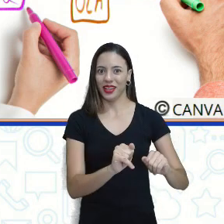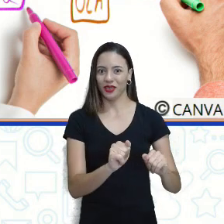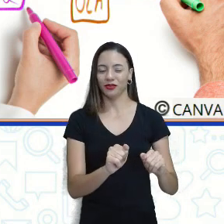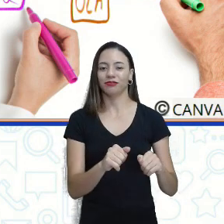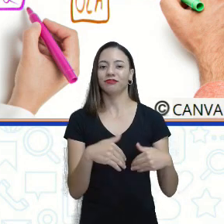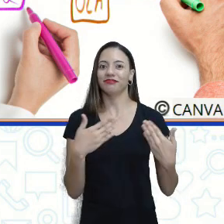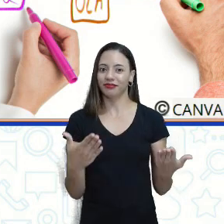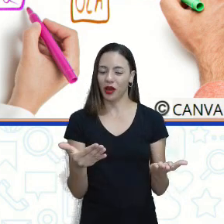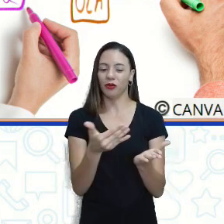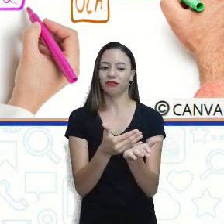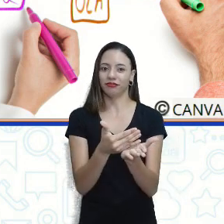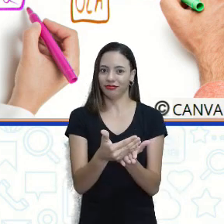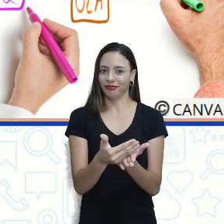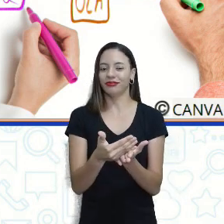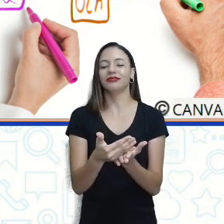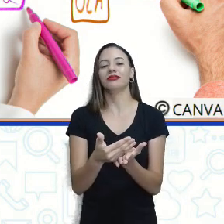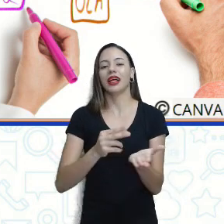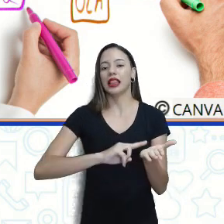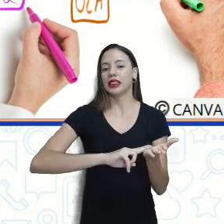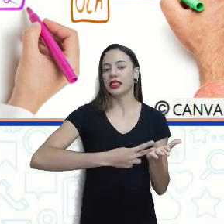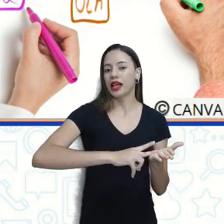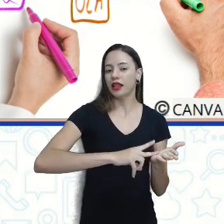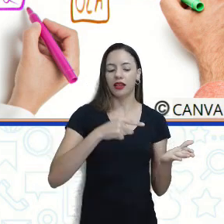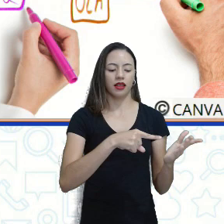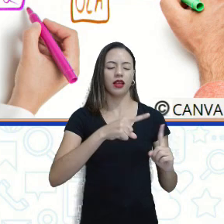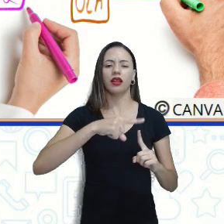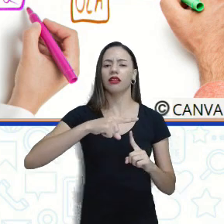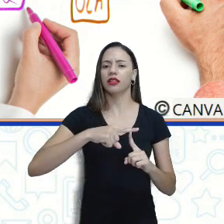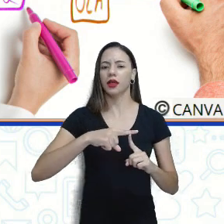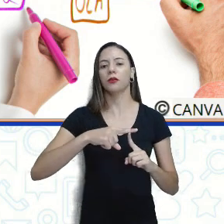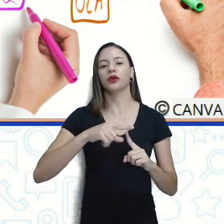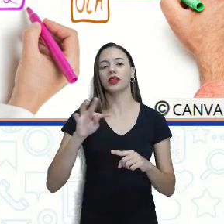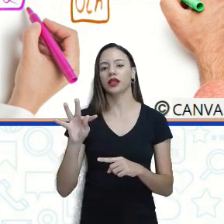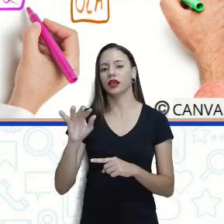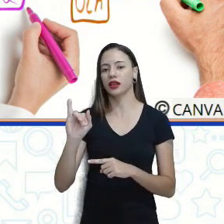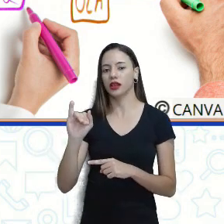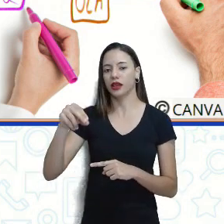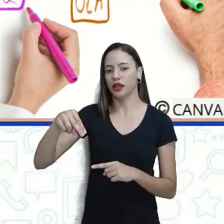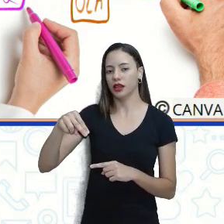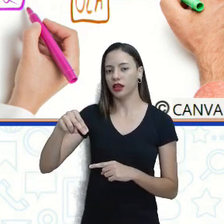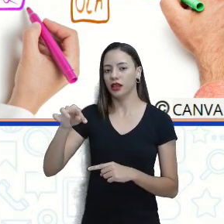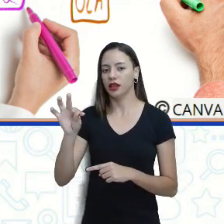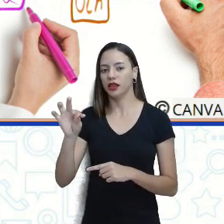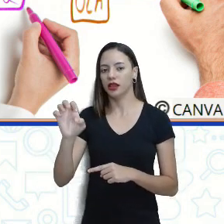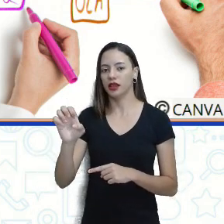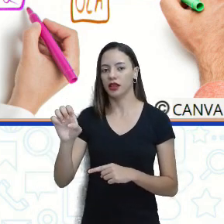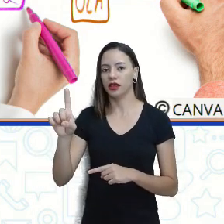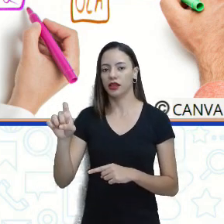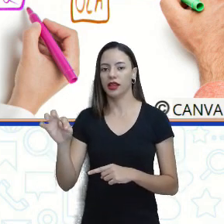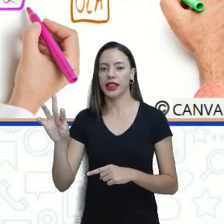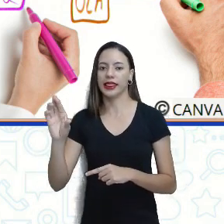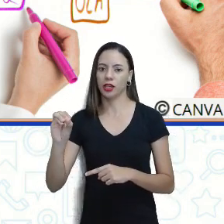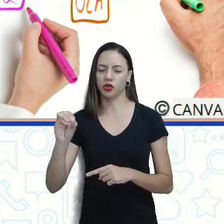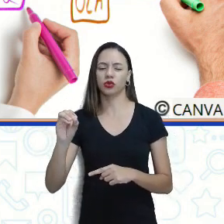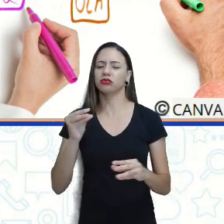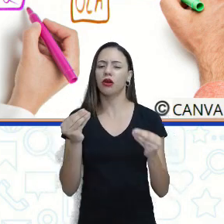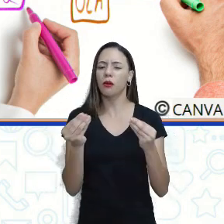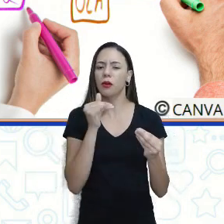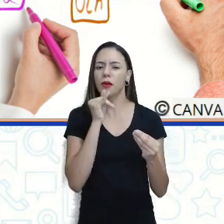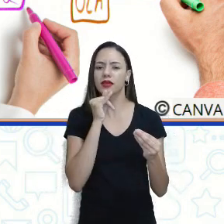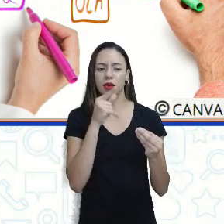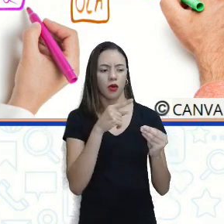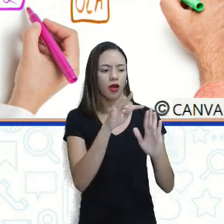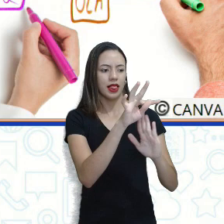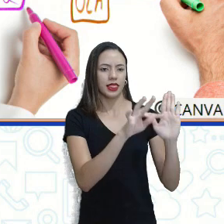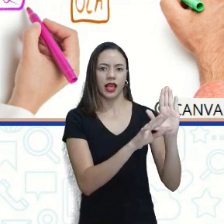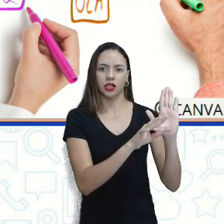verdade, inicialmente, a tradução é um tipo de intertextualidade que consiste na passagem de um texto de um idioma